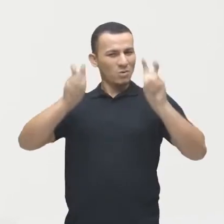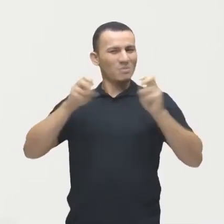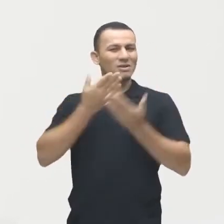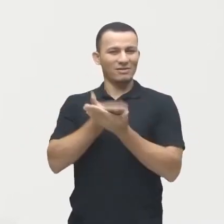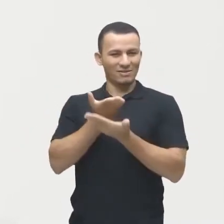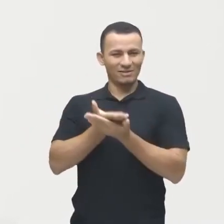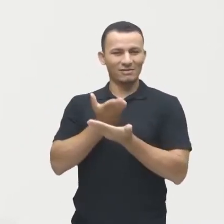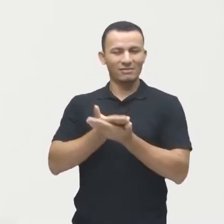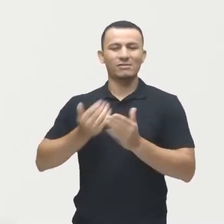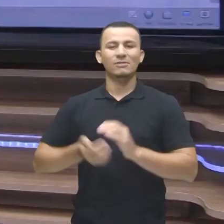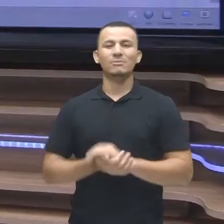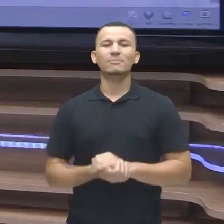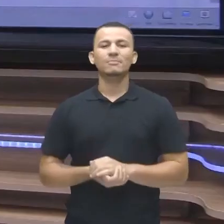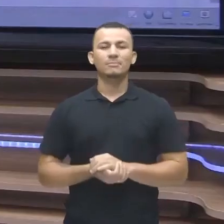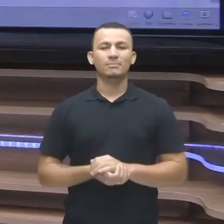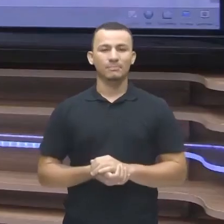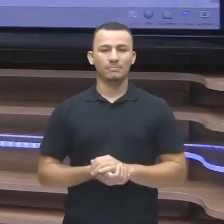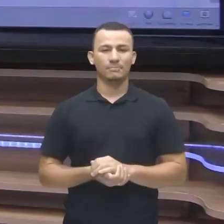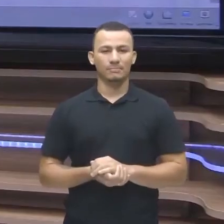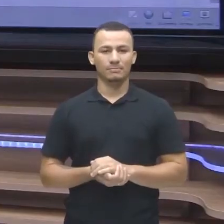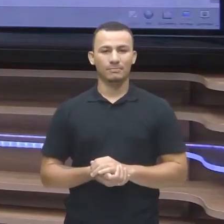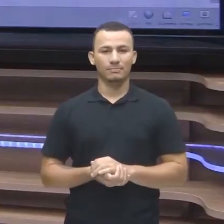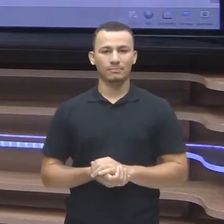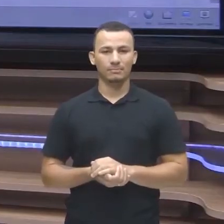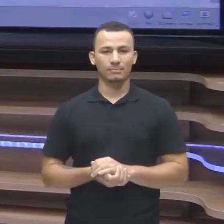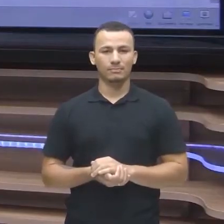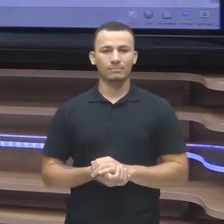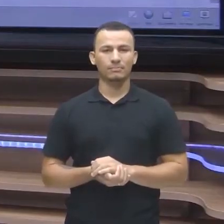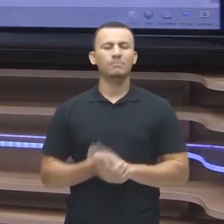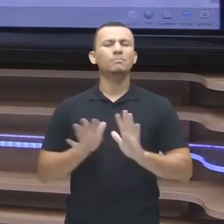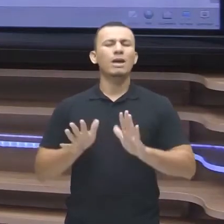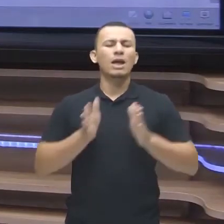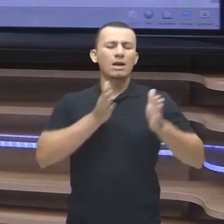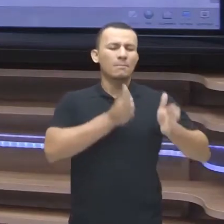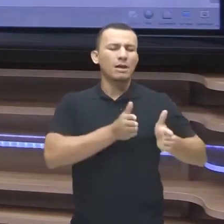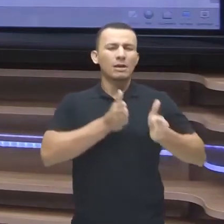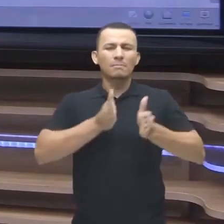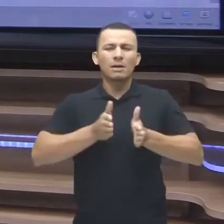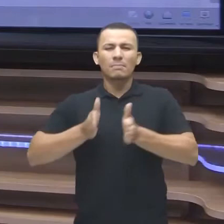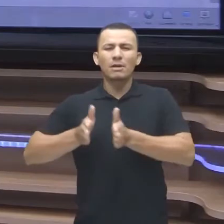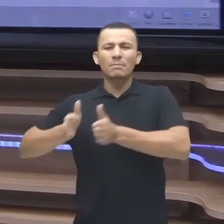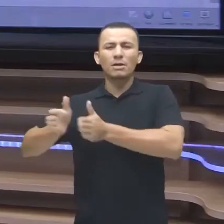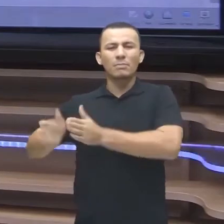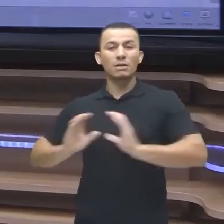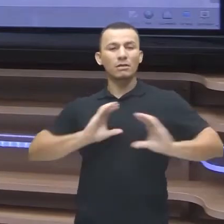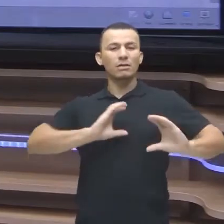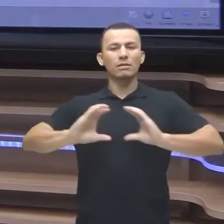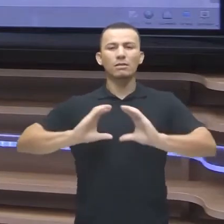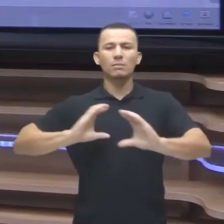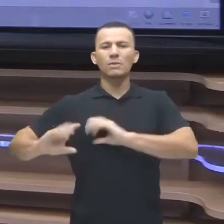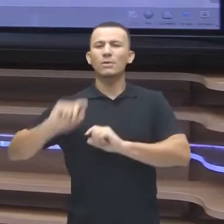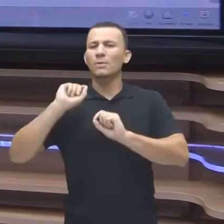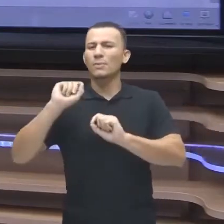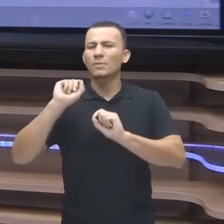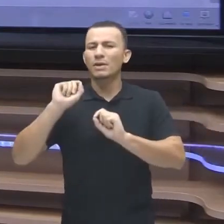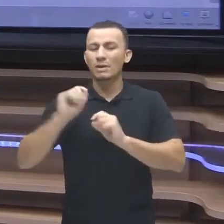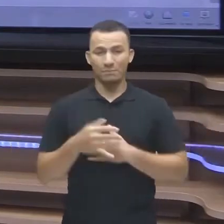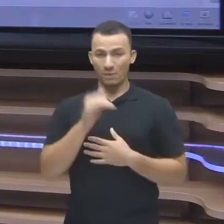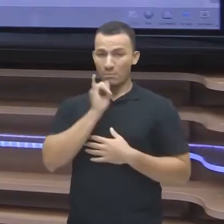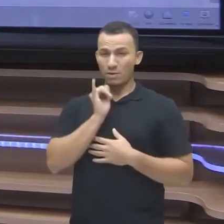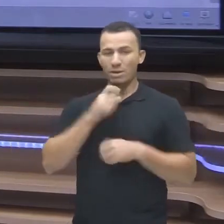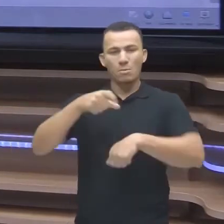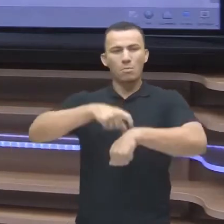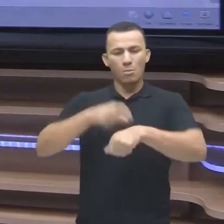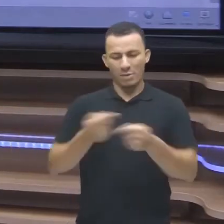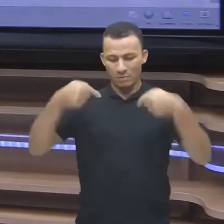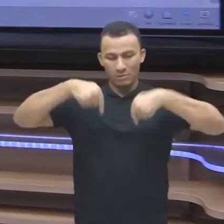bom? Vamos lá. O que é um processo de comunicação? Nesse momento, eu estou aqui,